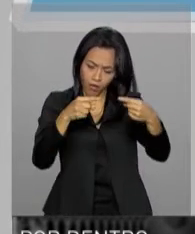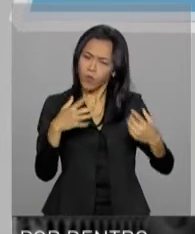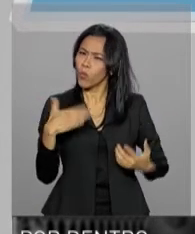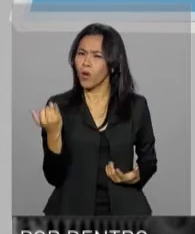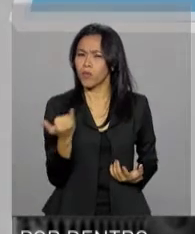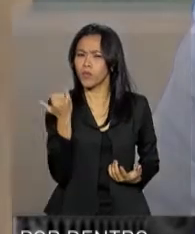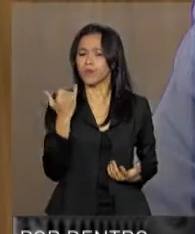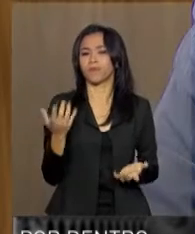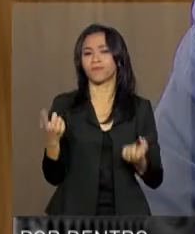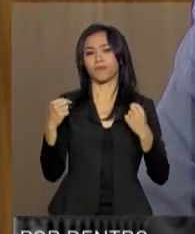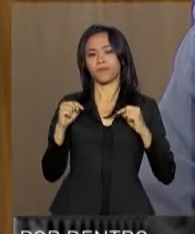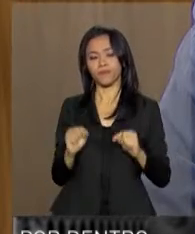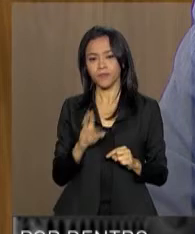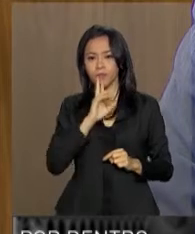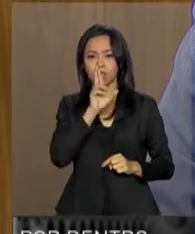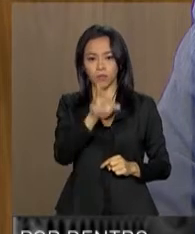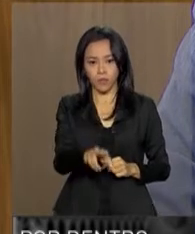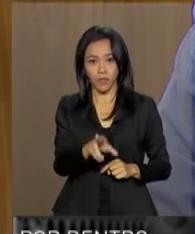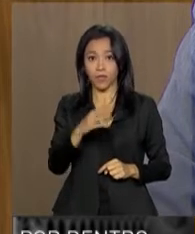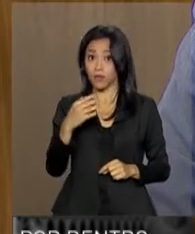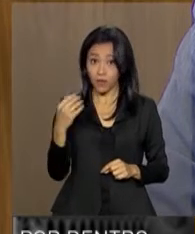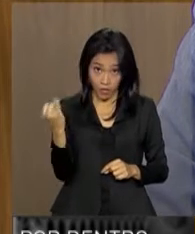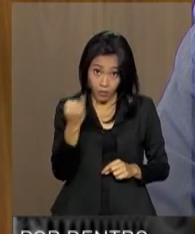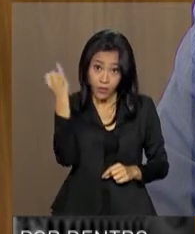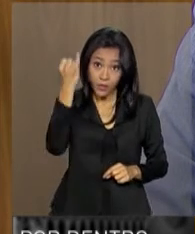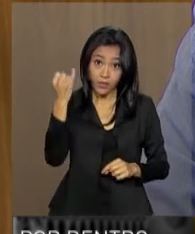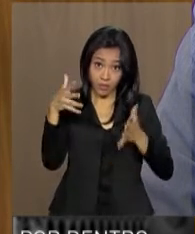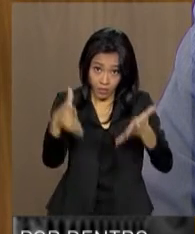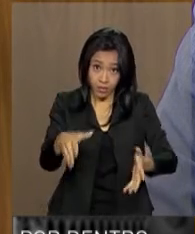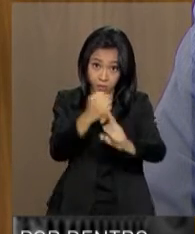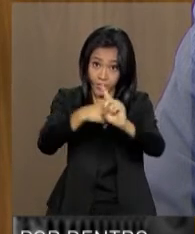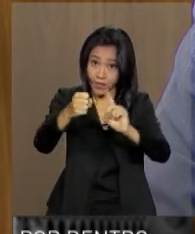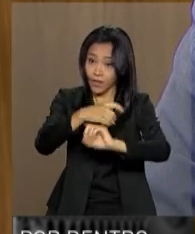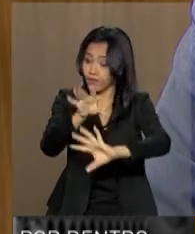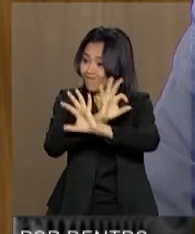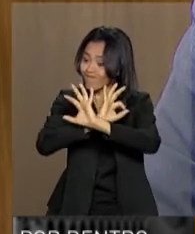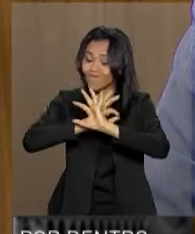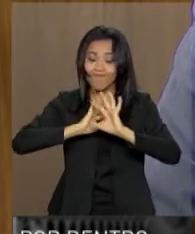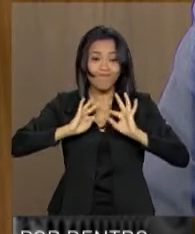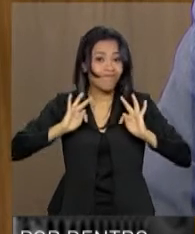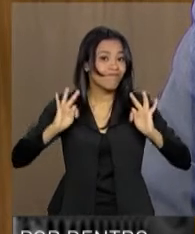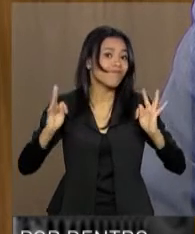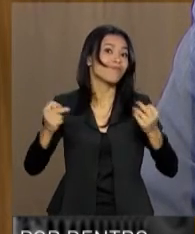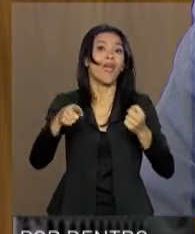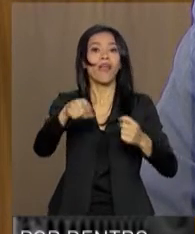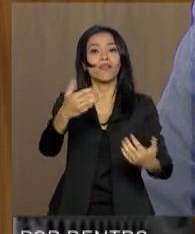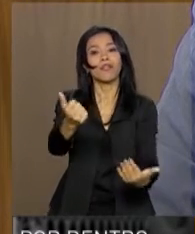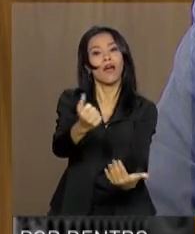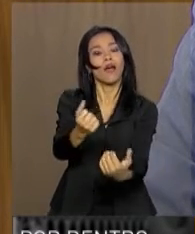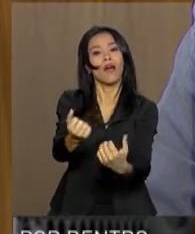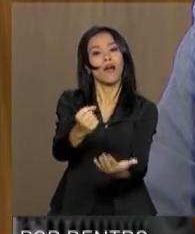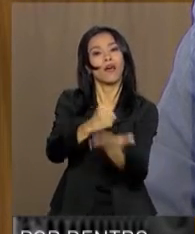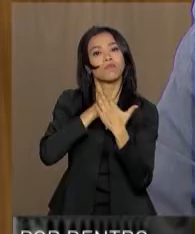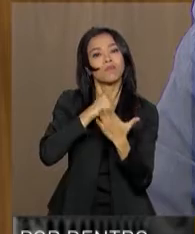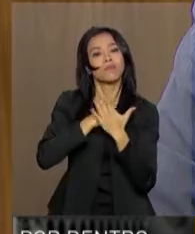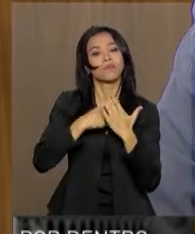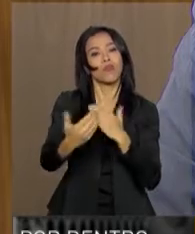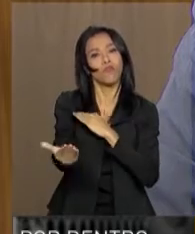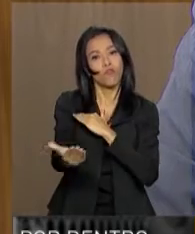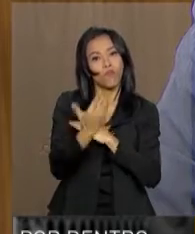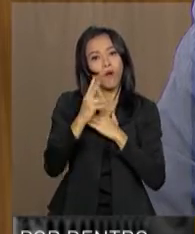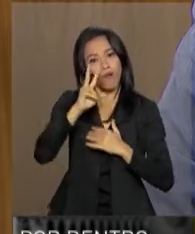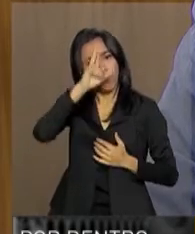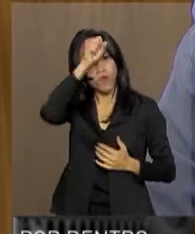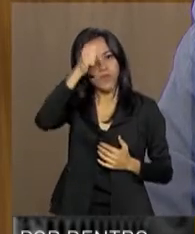da participação da população total é ela que vai dar credibilidade e vai dar a força necessária para que esse plano ele